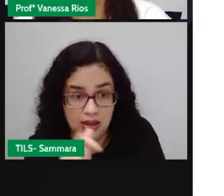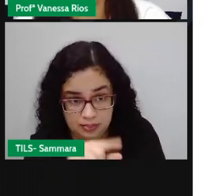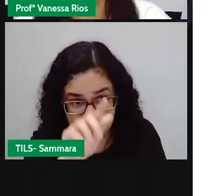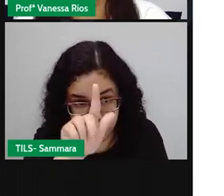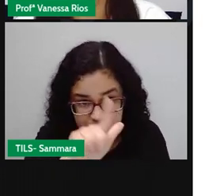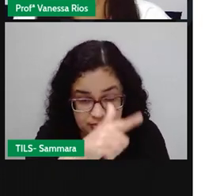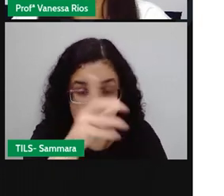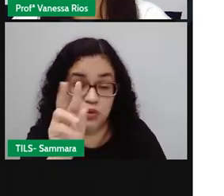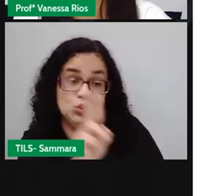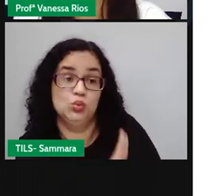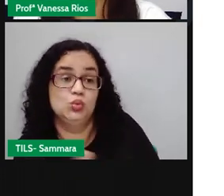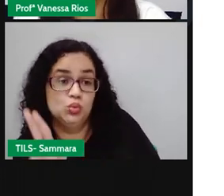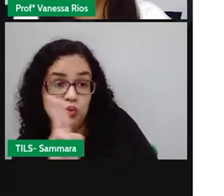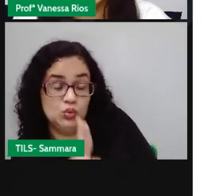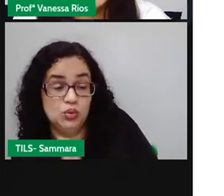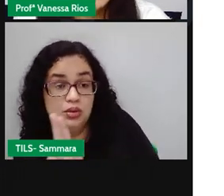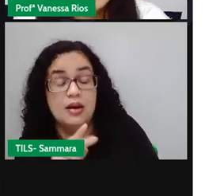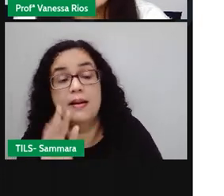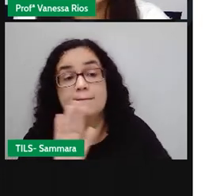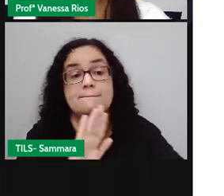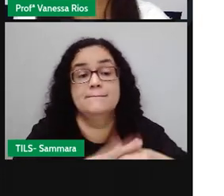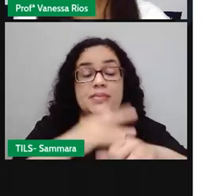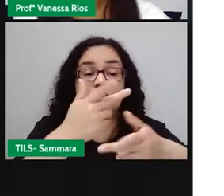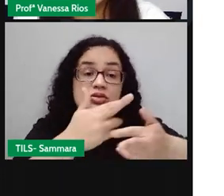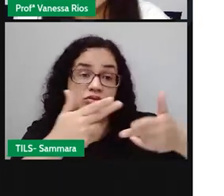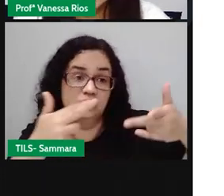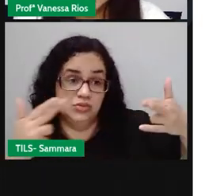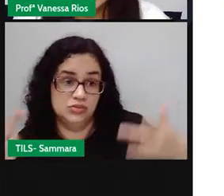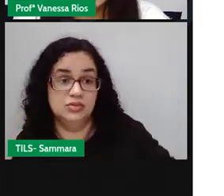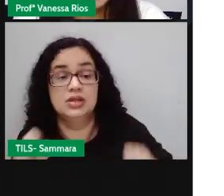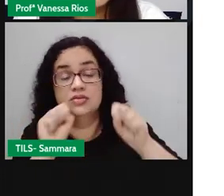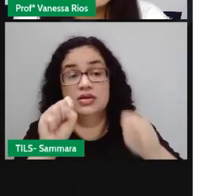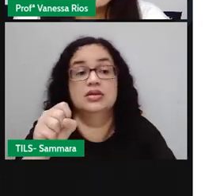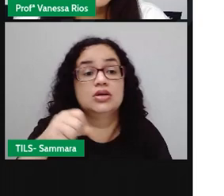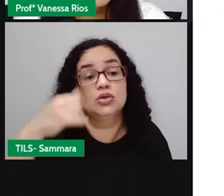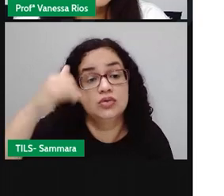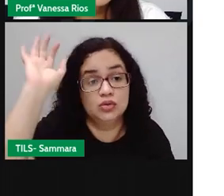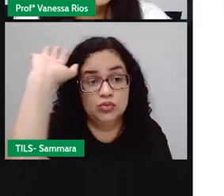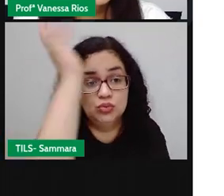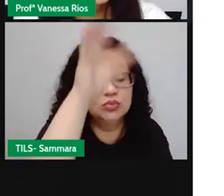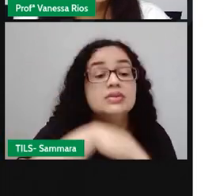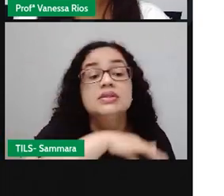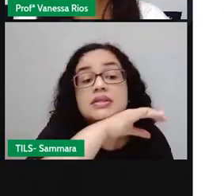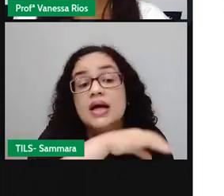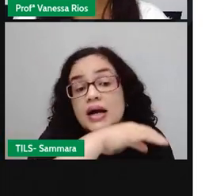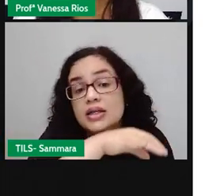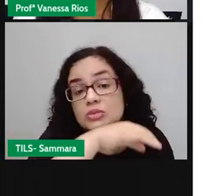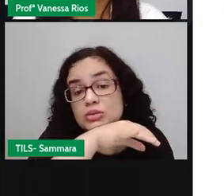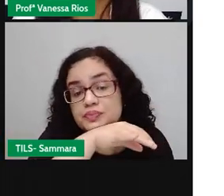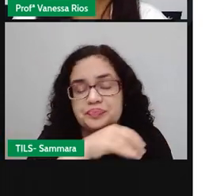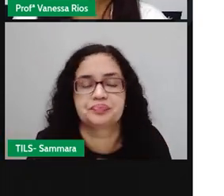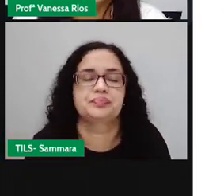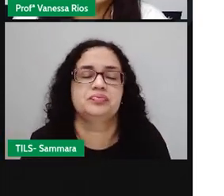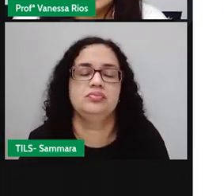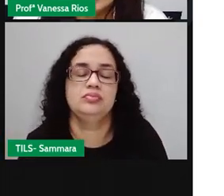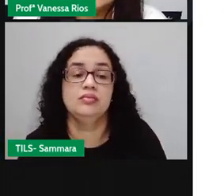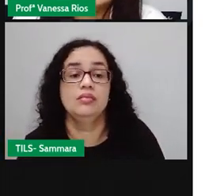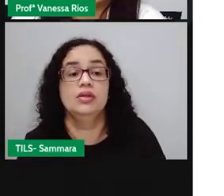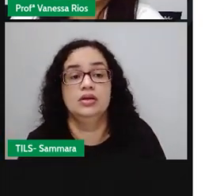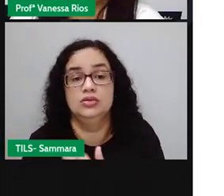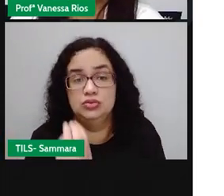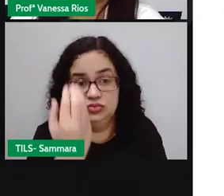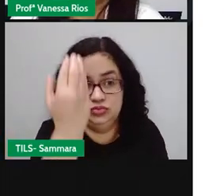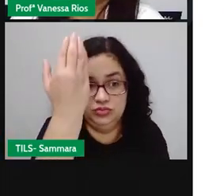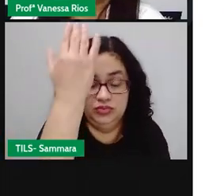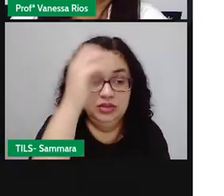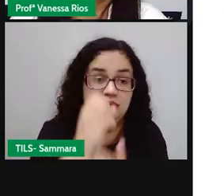materiais utilizados aí nos mais diversos fins, mas que vêm dos animais. E também de origem vegetal, que